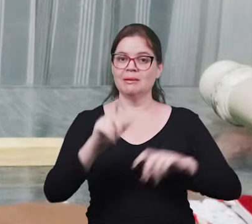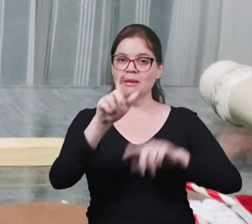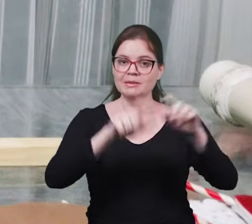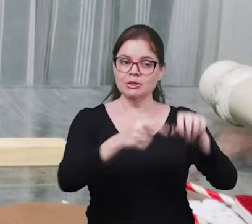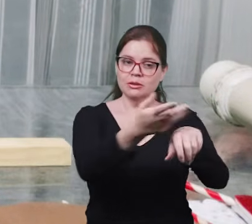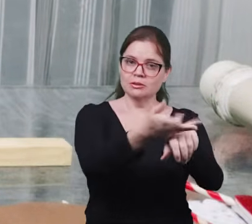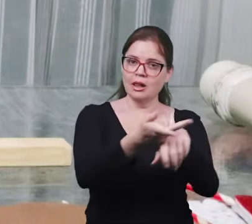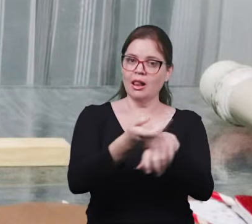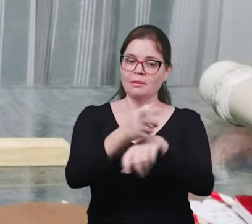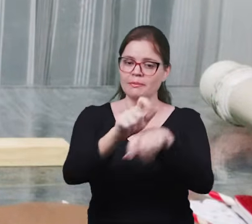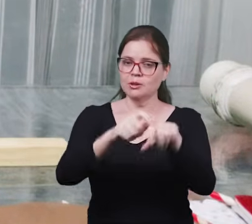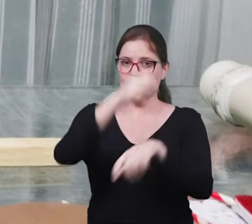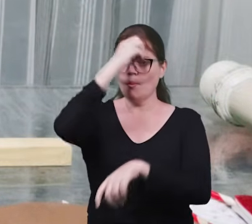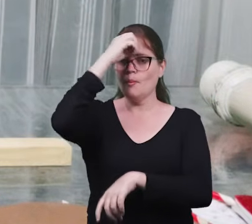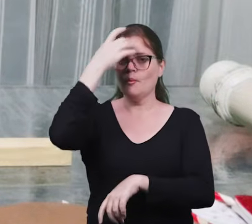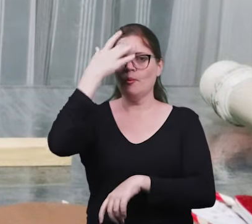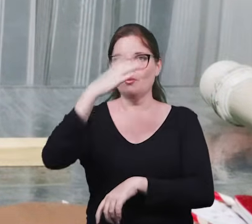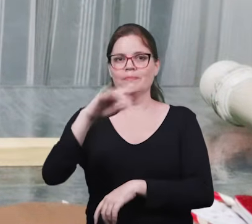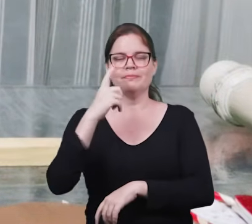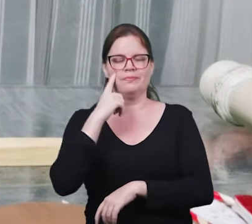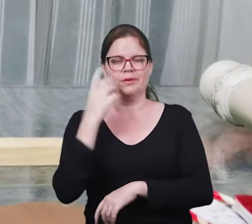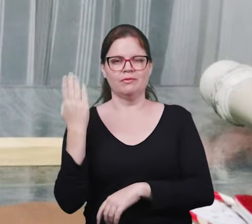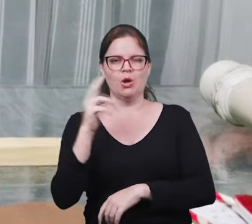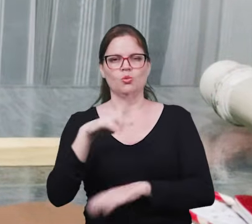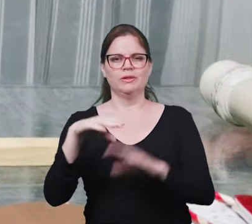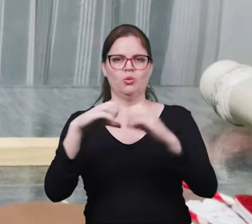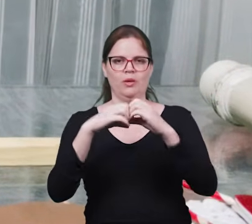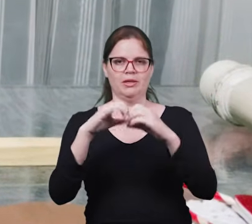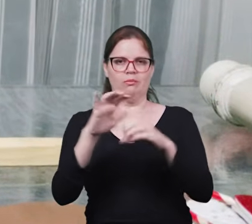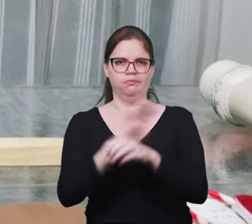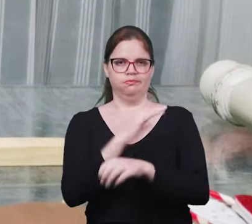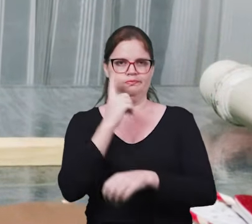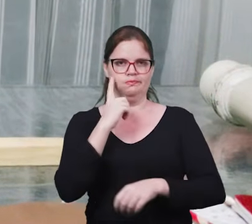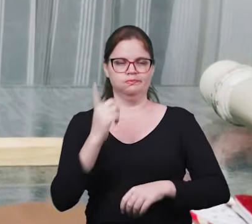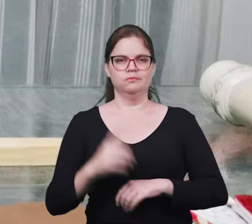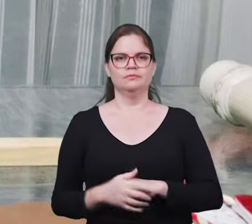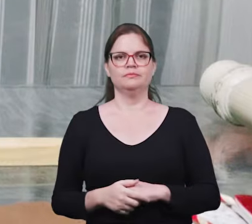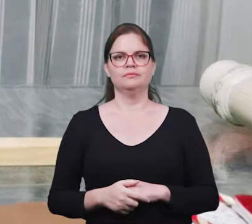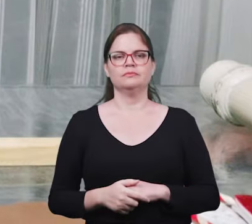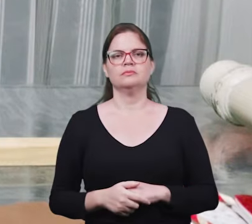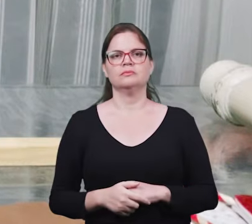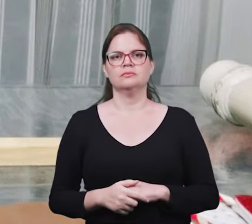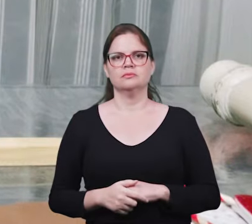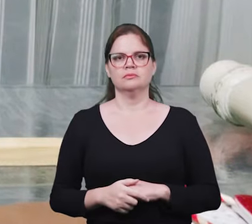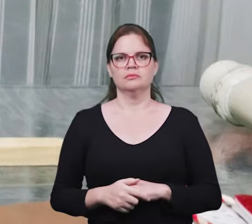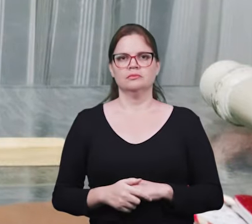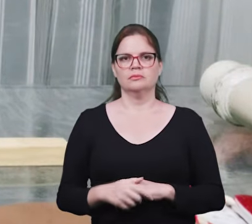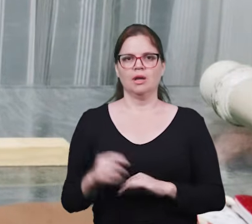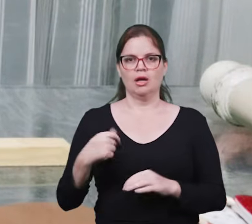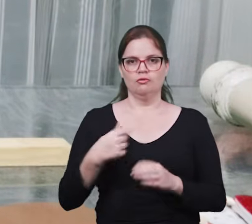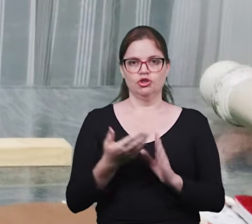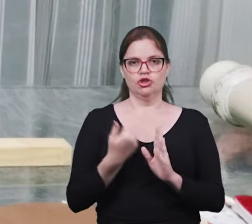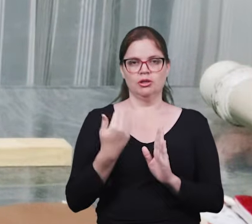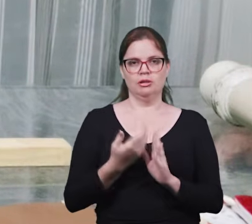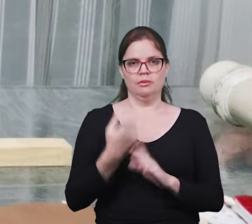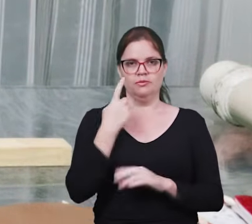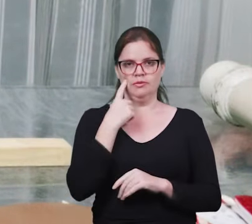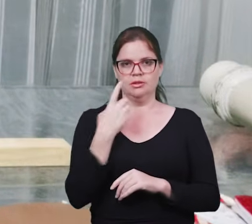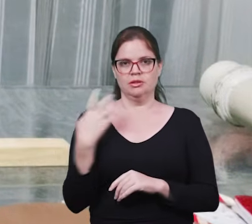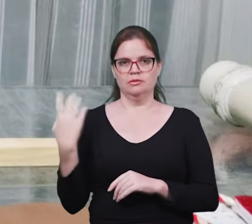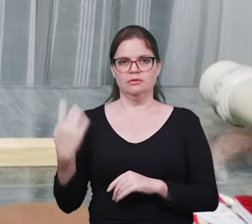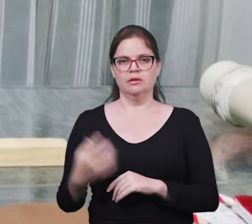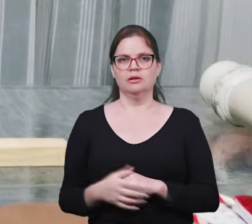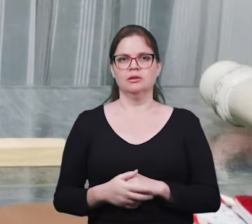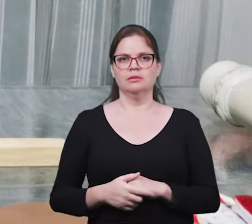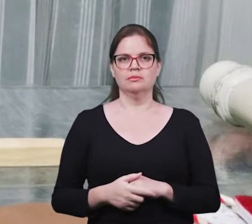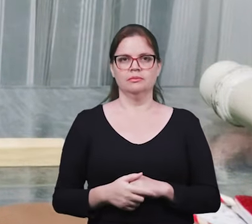palavra, para pessoas que não conhecem, para que elas possam ser alcançadas. Aqui eu já coloquei, mas os irmãos, vou tirar para que os irmãos